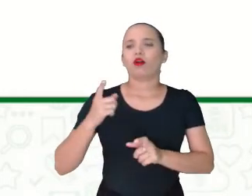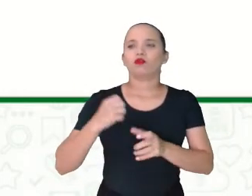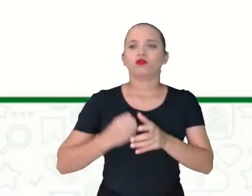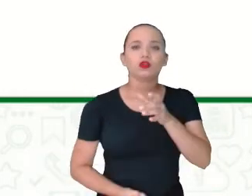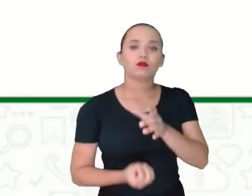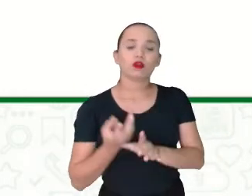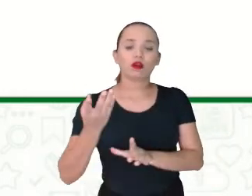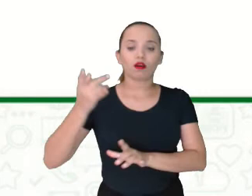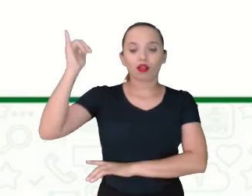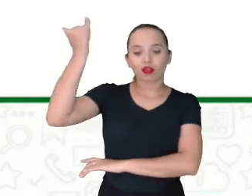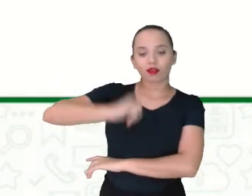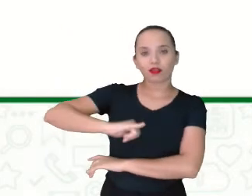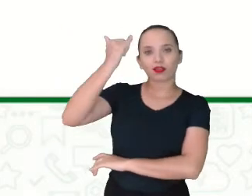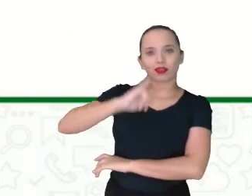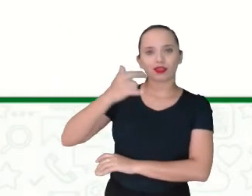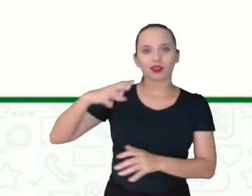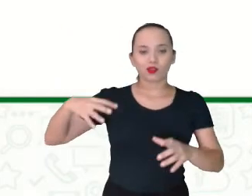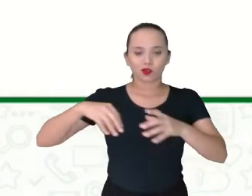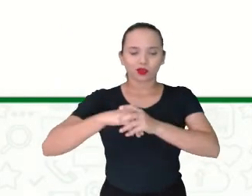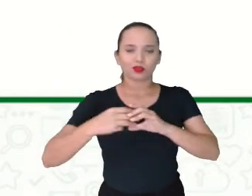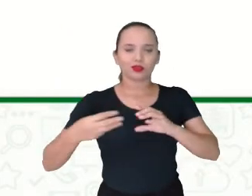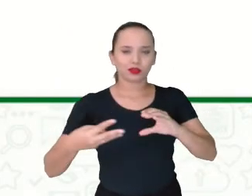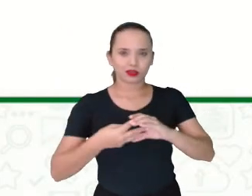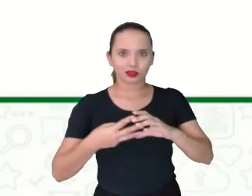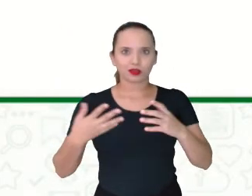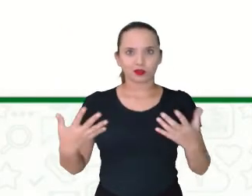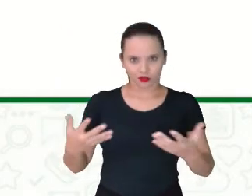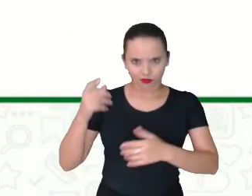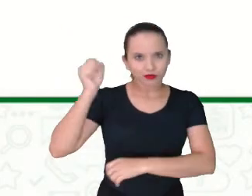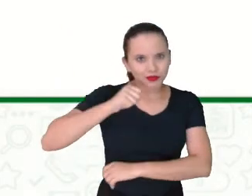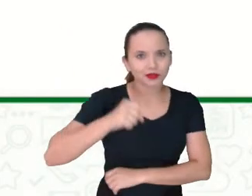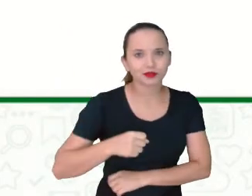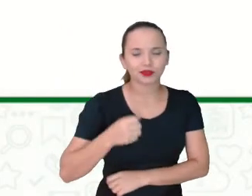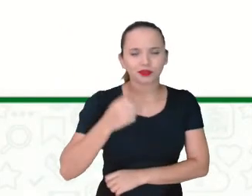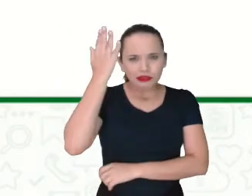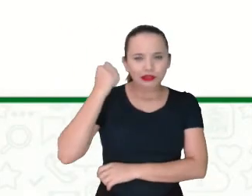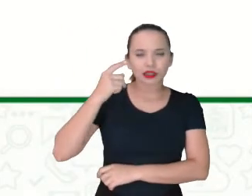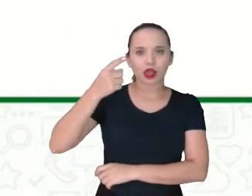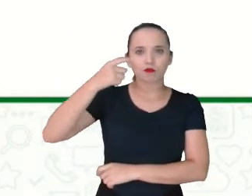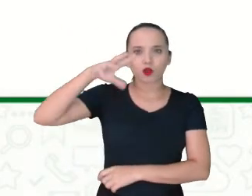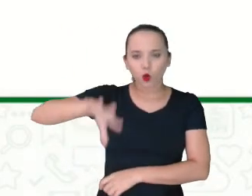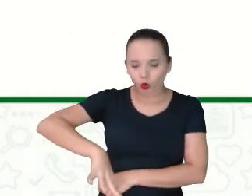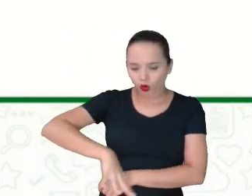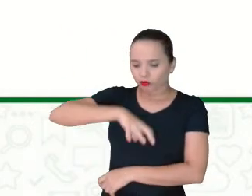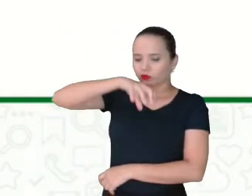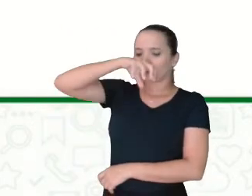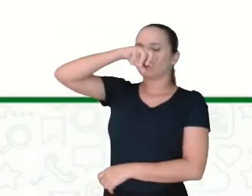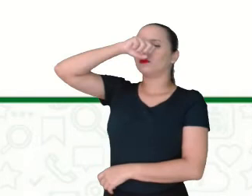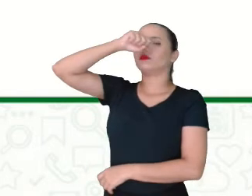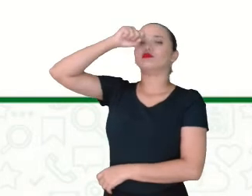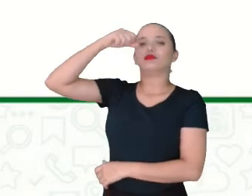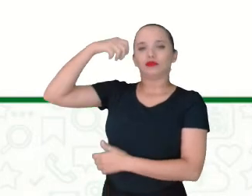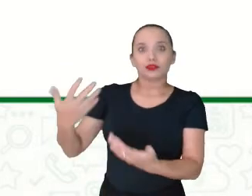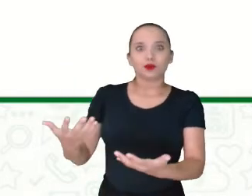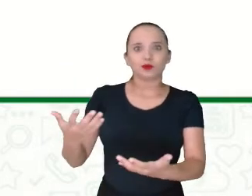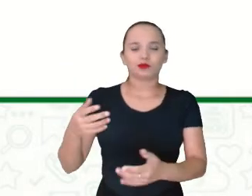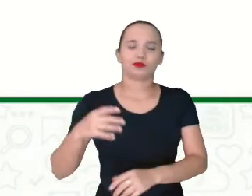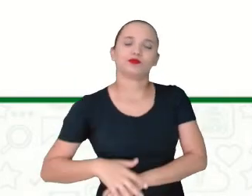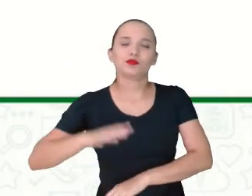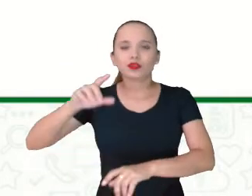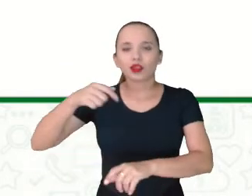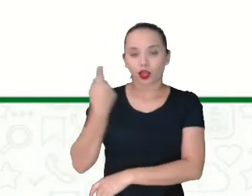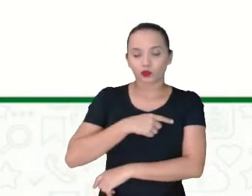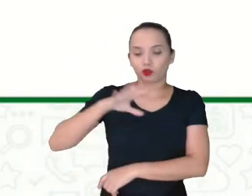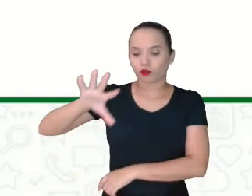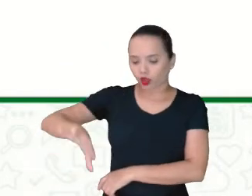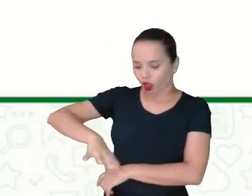produzimos energia nas células. Exatamente. Então, sabe o oxigênio que a gente respira? Pois é, o oxigênio que a